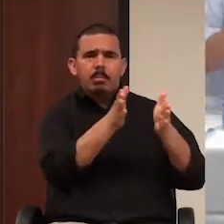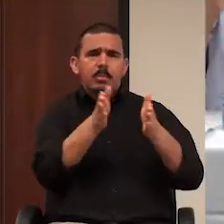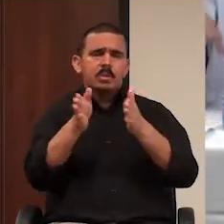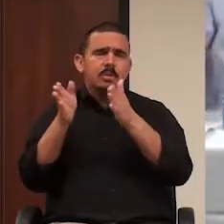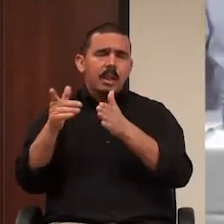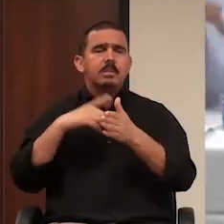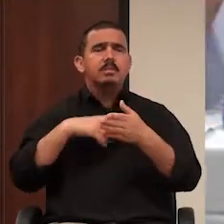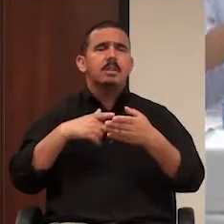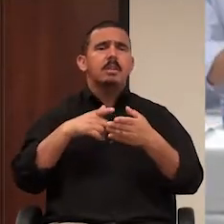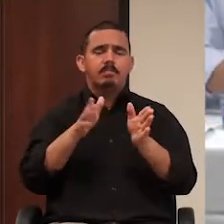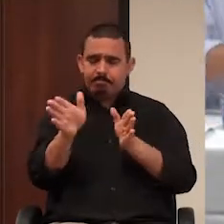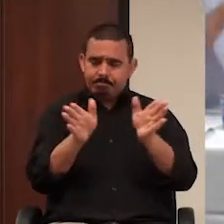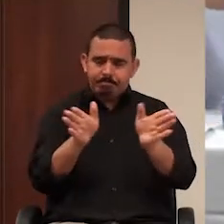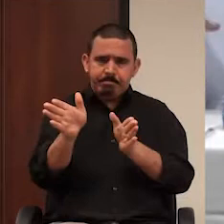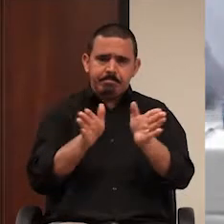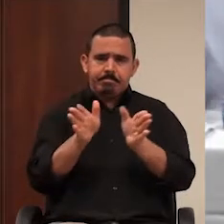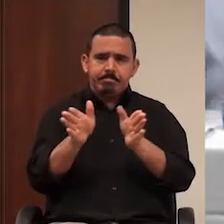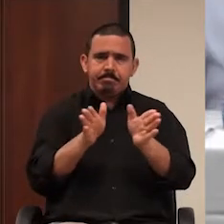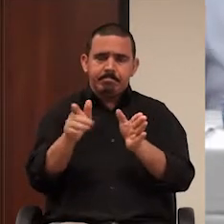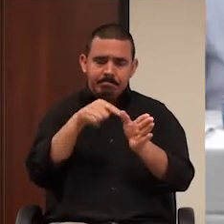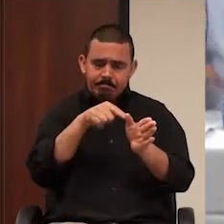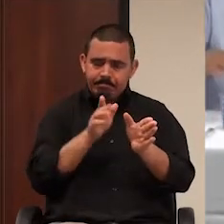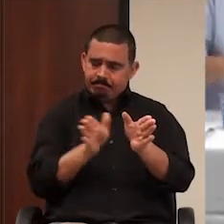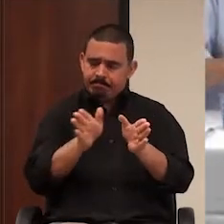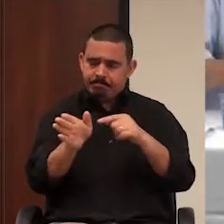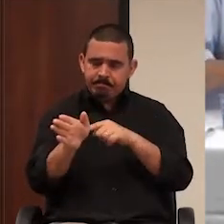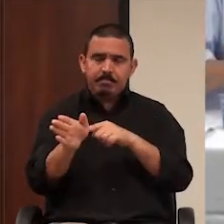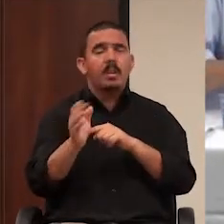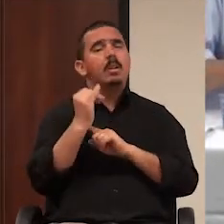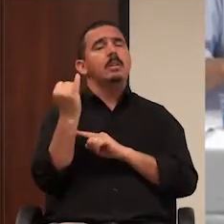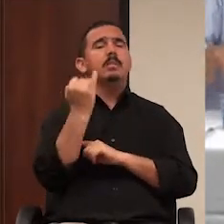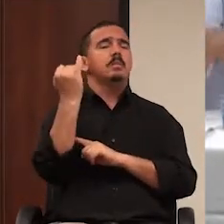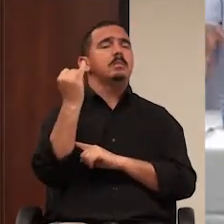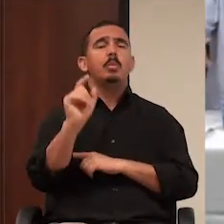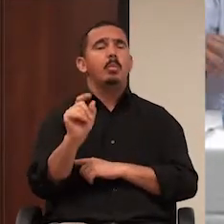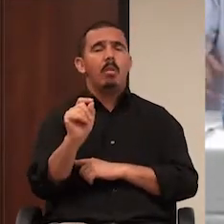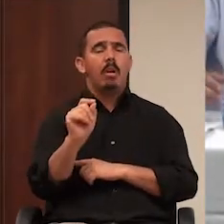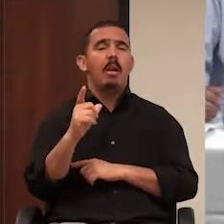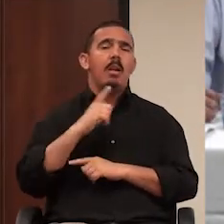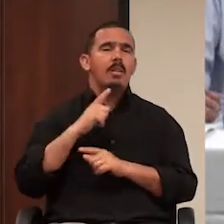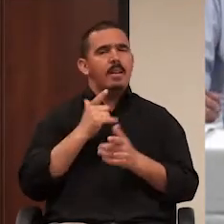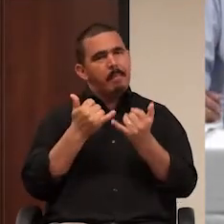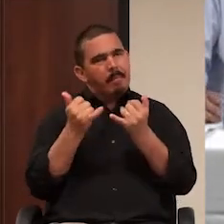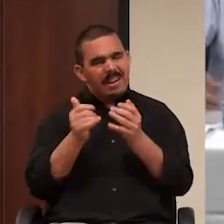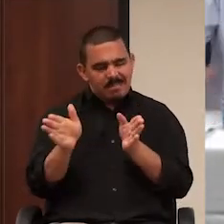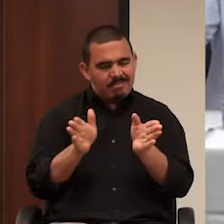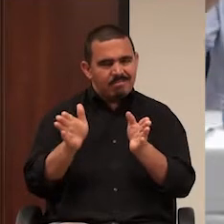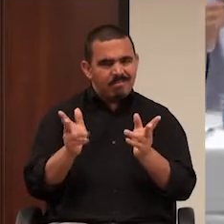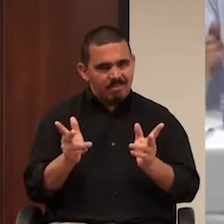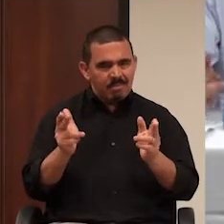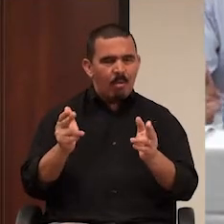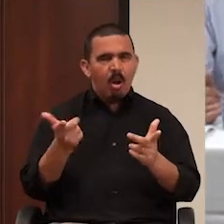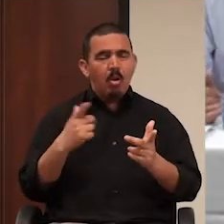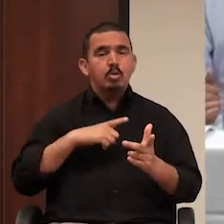existem dois momentos importantes. E embora eles se confundam do ponto de vista prático, do ponto de